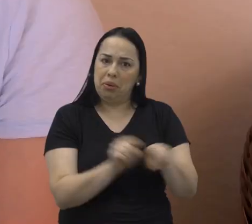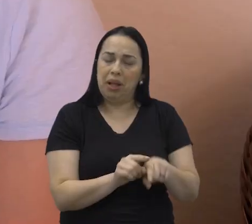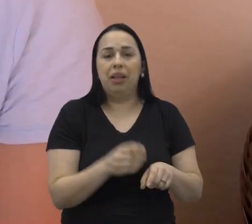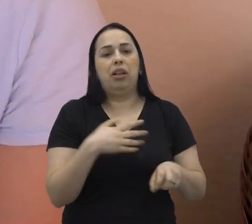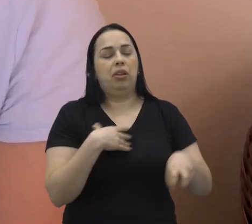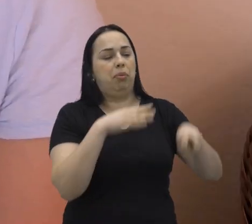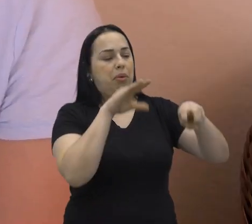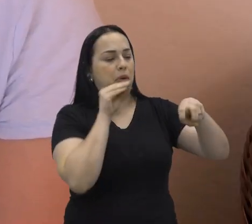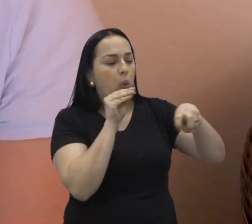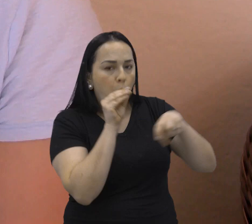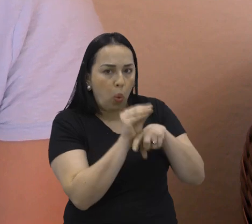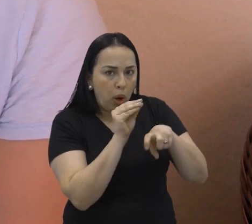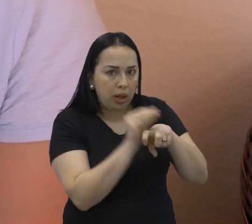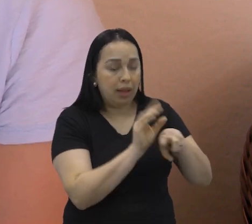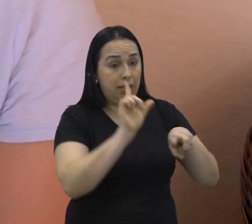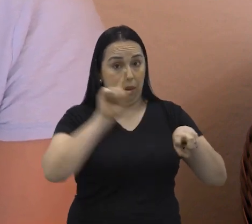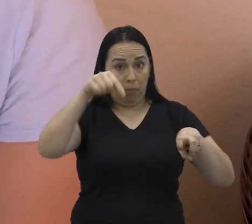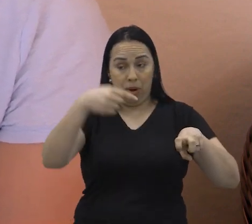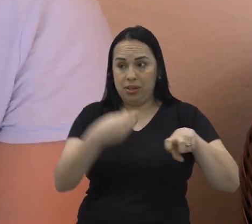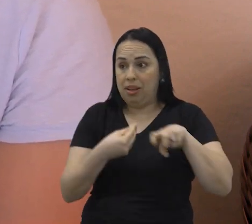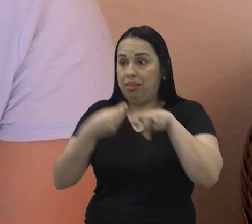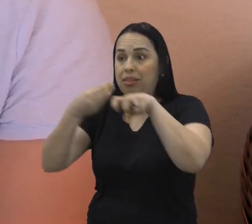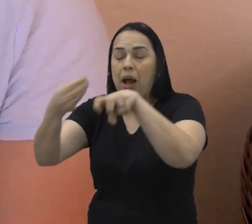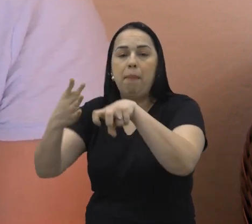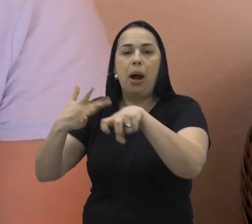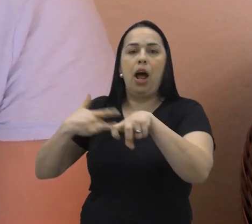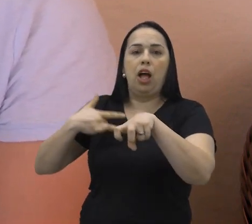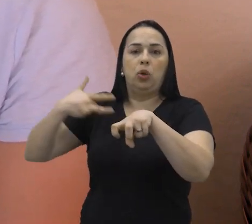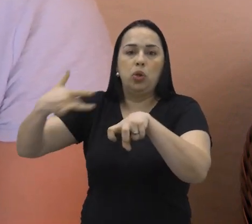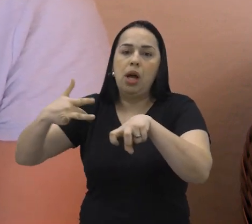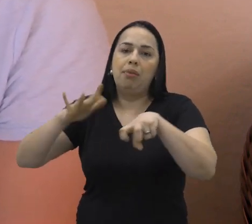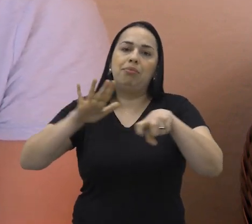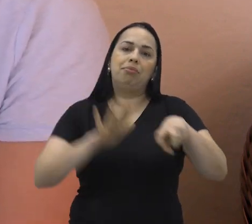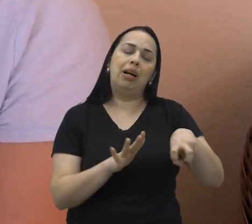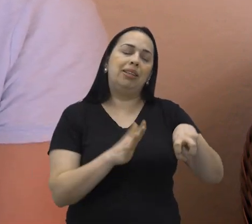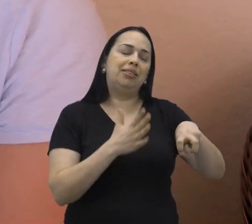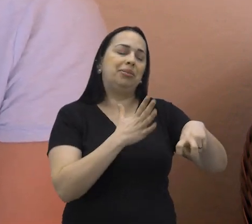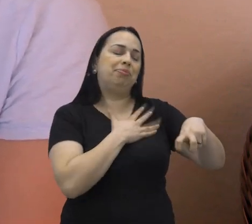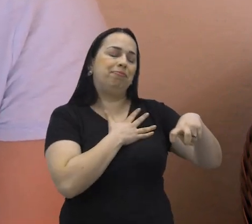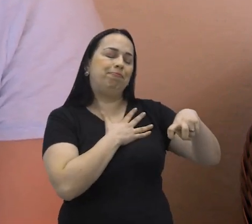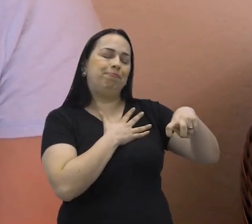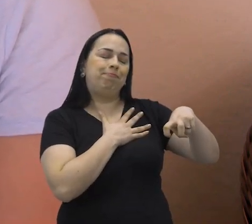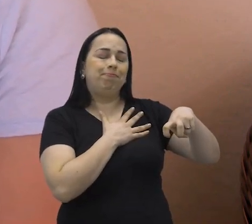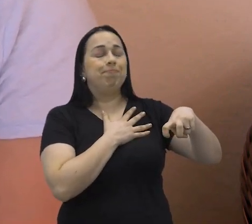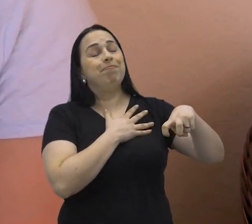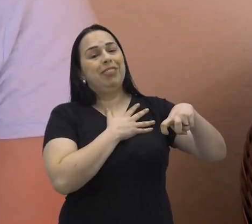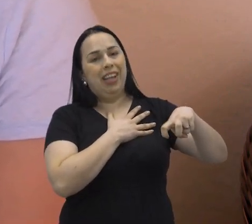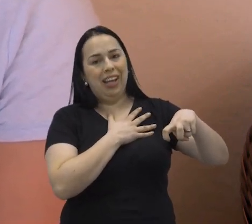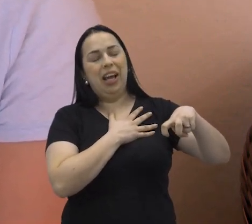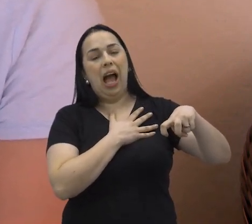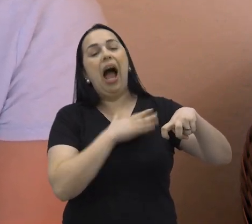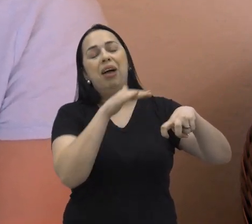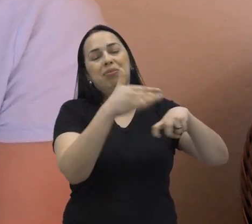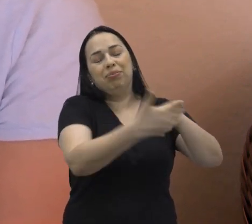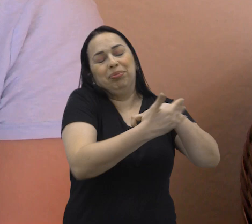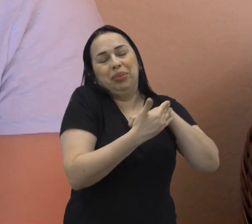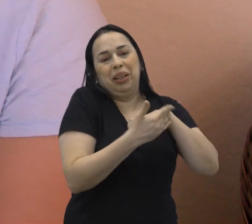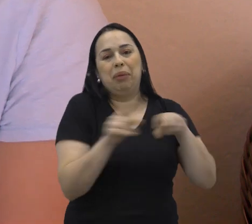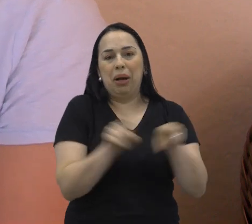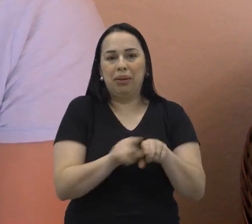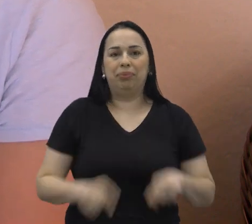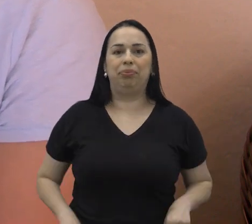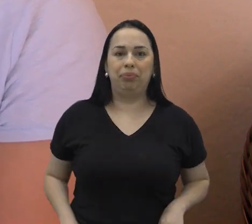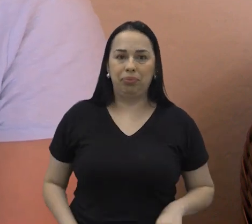cabeça. E aí a gente foi cuidando dela também. A ideia no começo era botar ela para adoção, porque a gente já tinha 2, né? Mas aí o